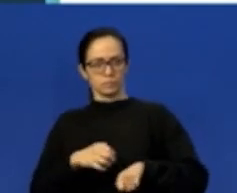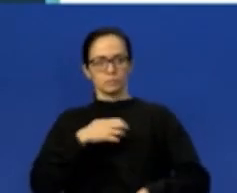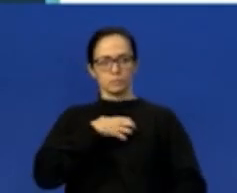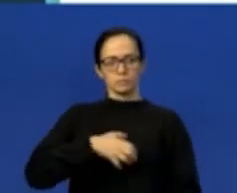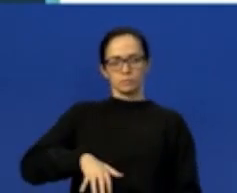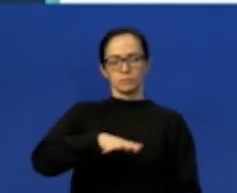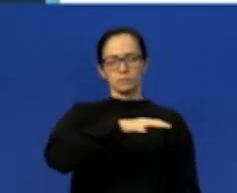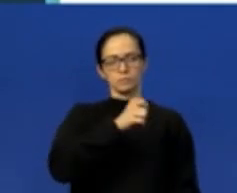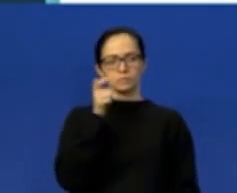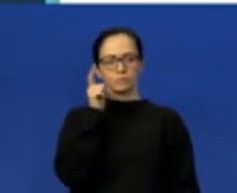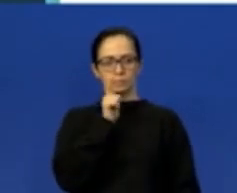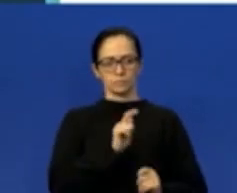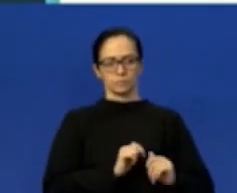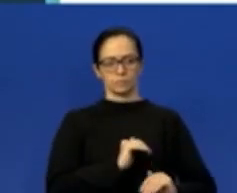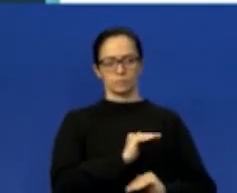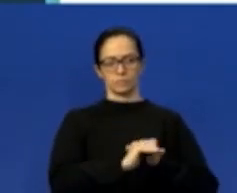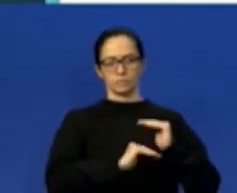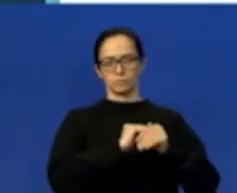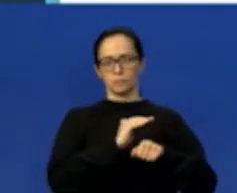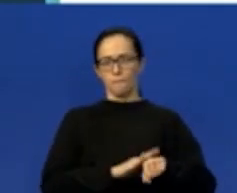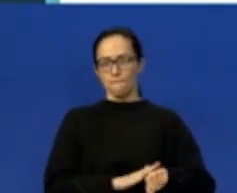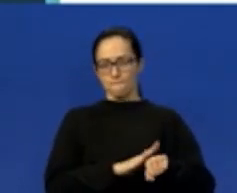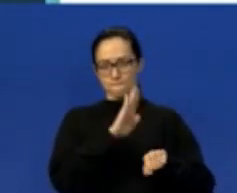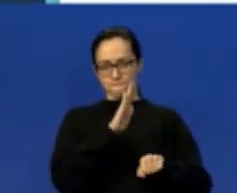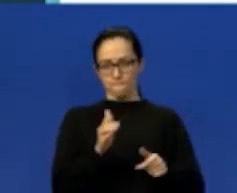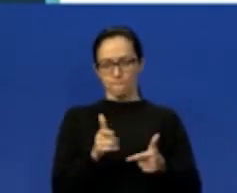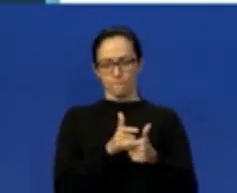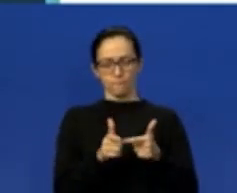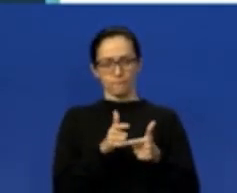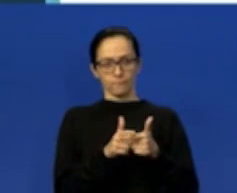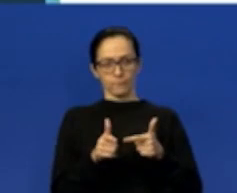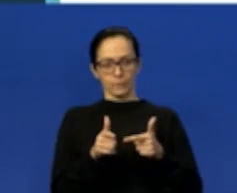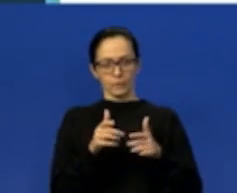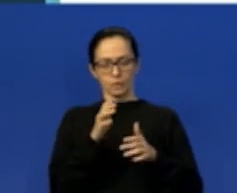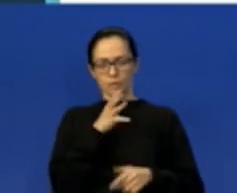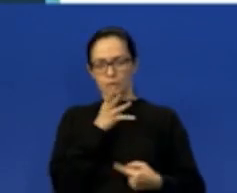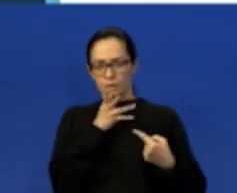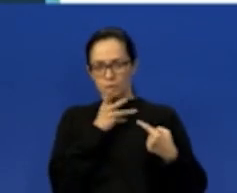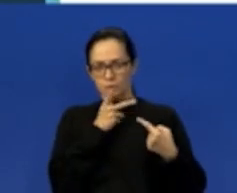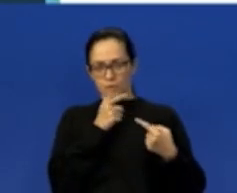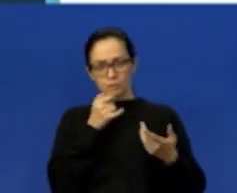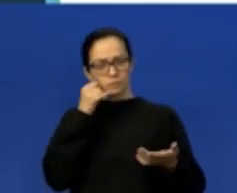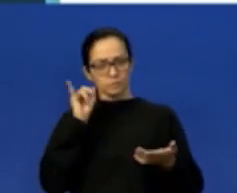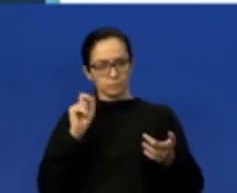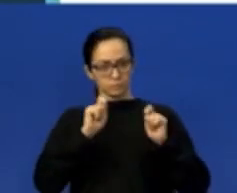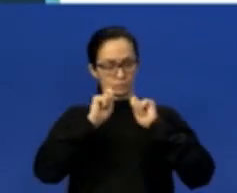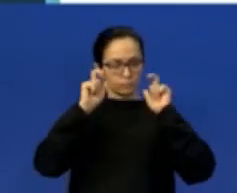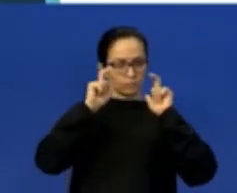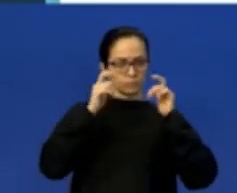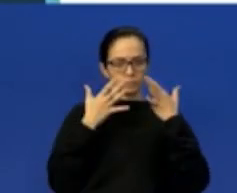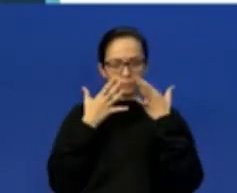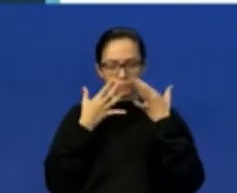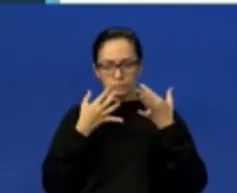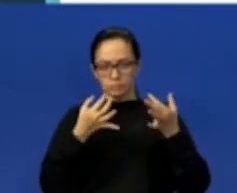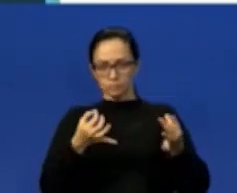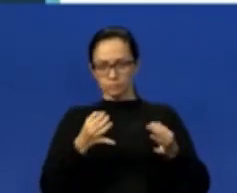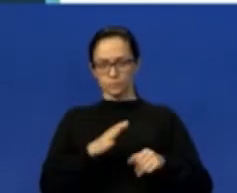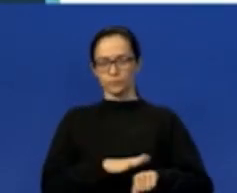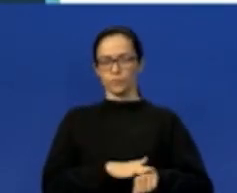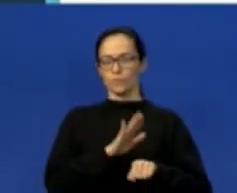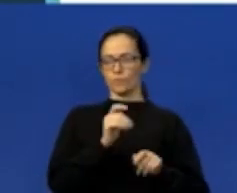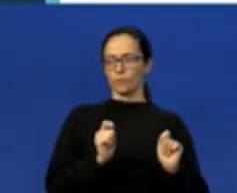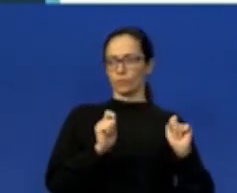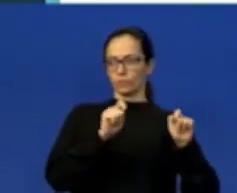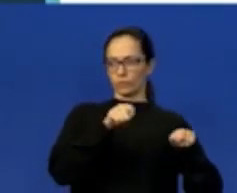uma recuperação e uma diminuição do seu tempo de reação. Ele fica mais veloz, ele fica mais atento, ele